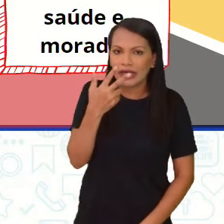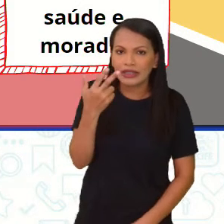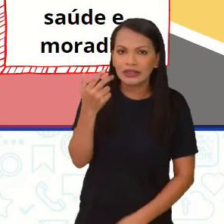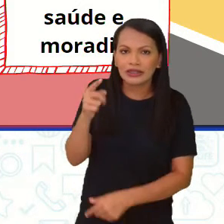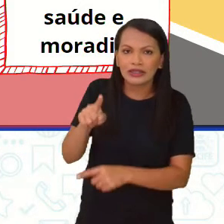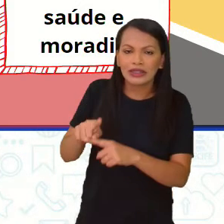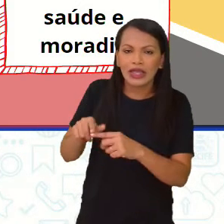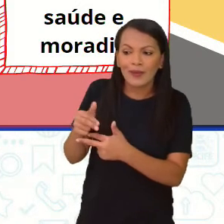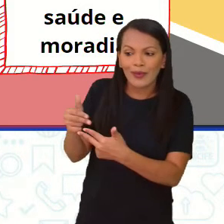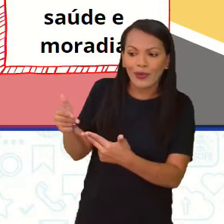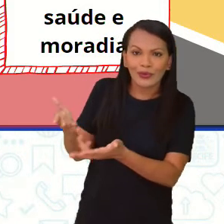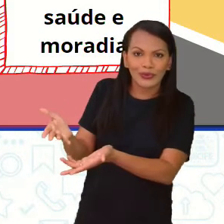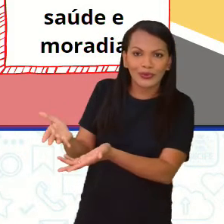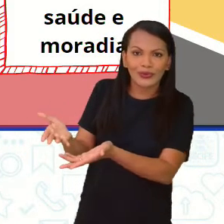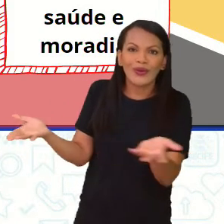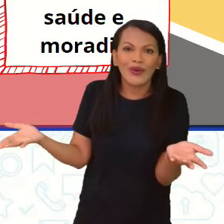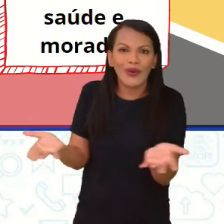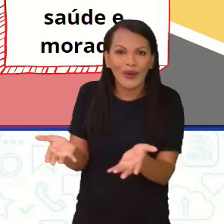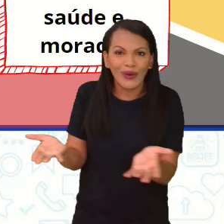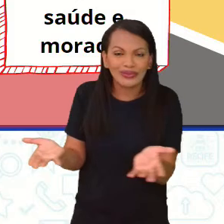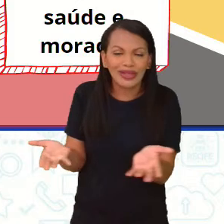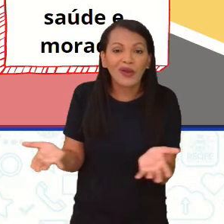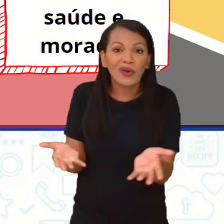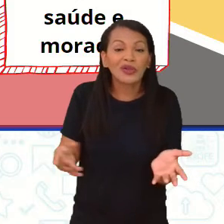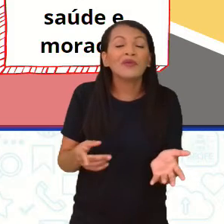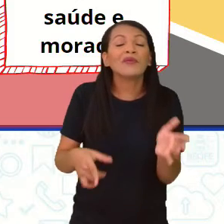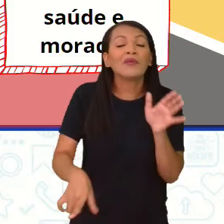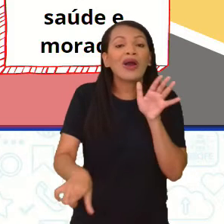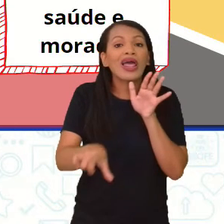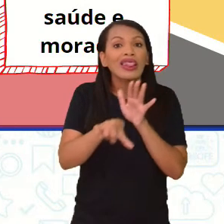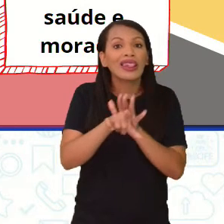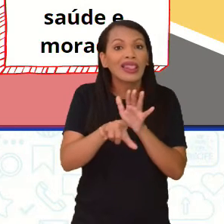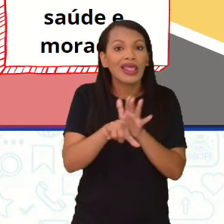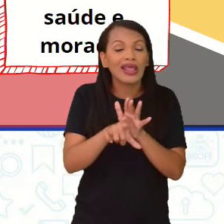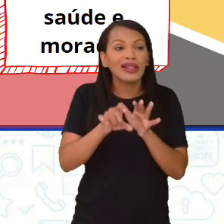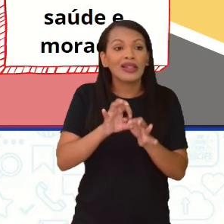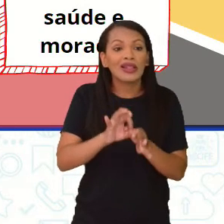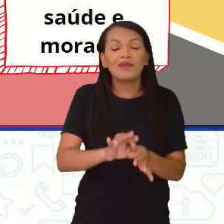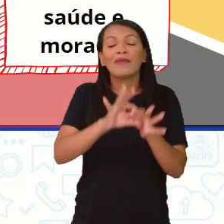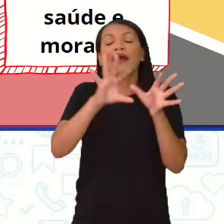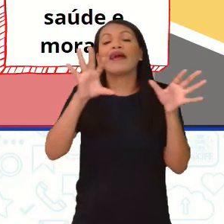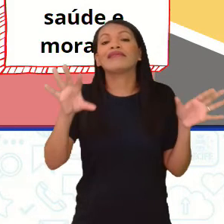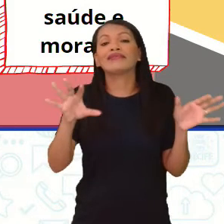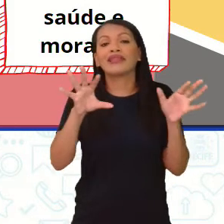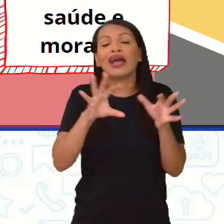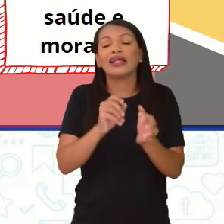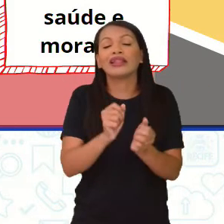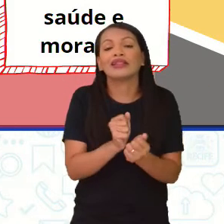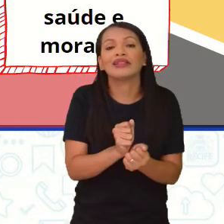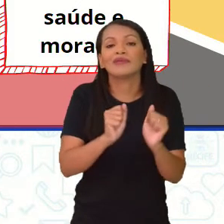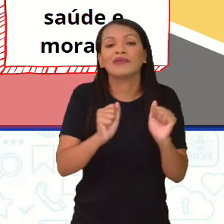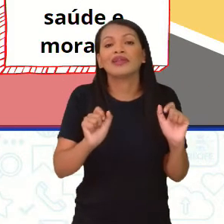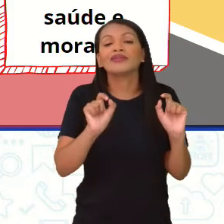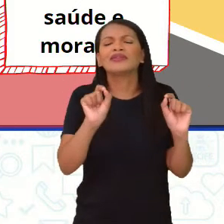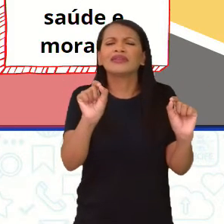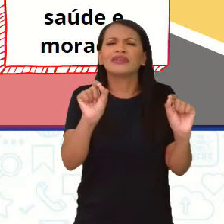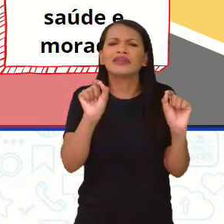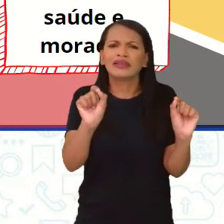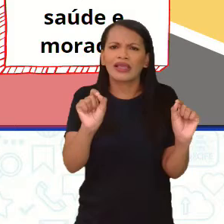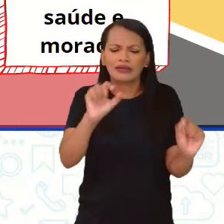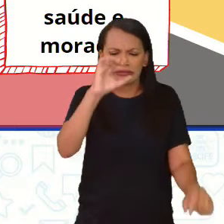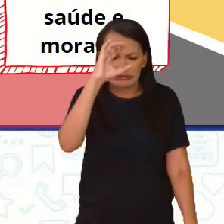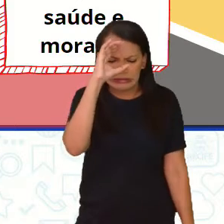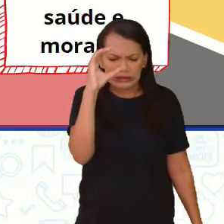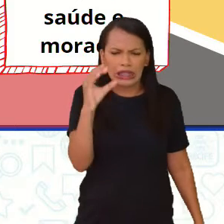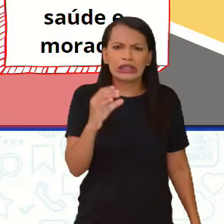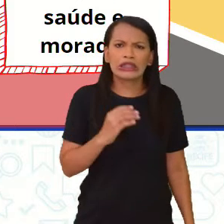amanheceu como cidadã, certo? Por força de uma lei. Porém, enfrentou ali a resistência, né,